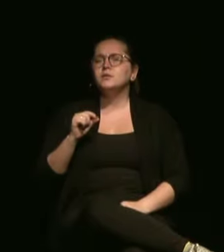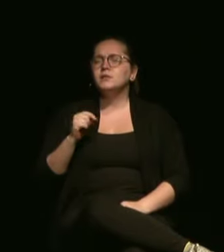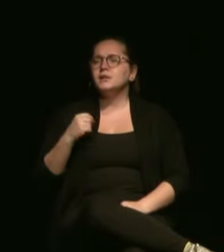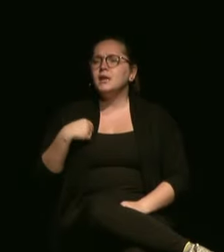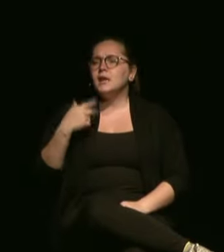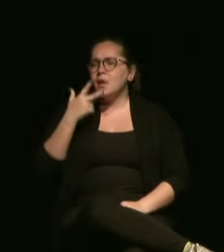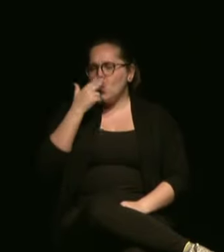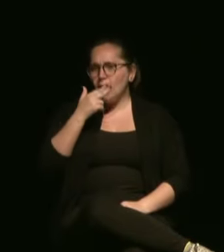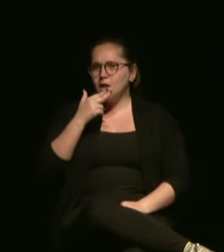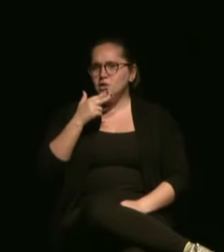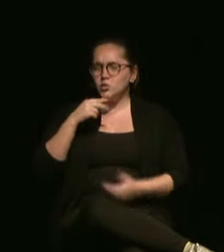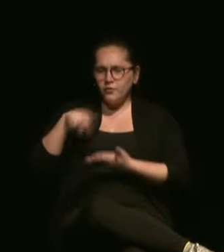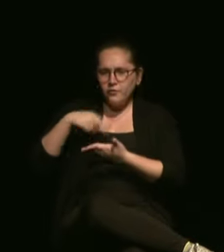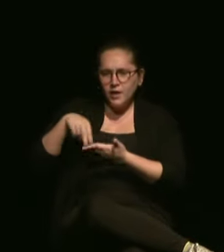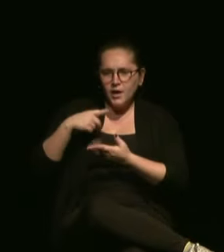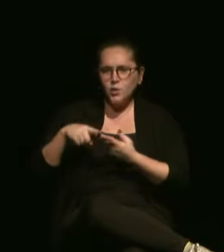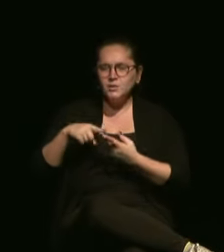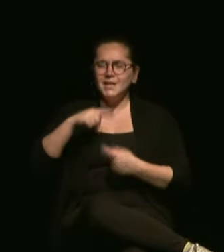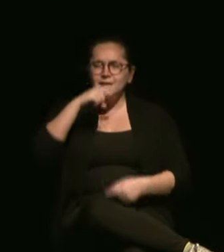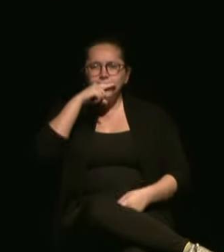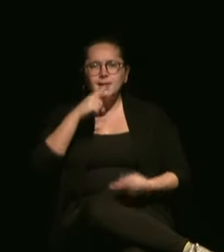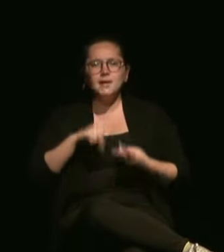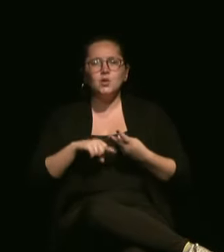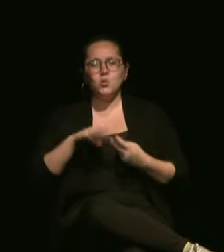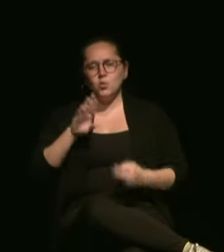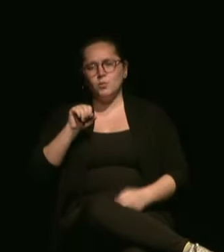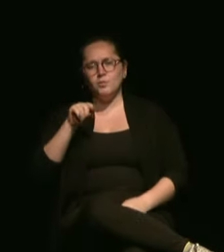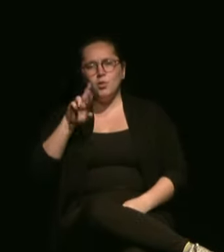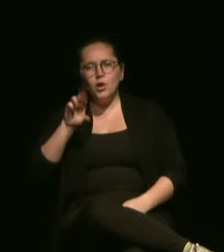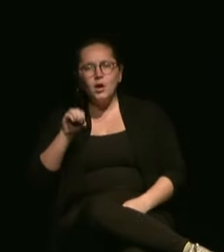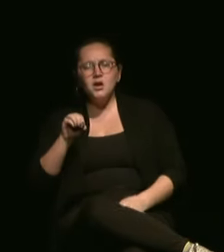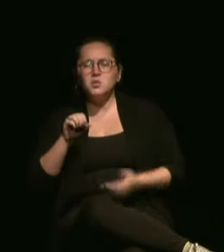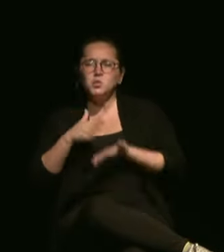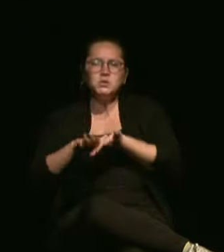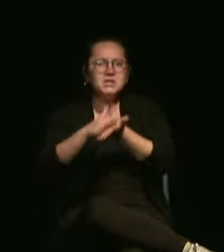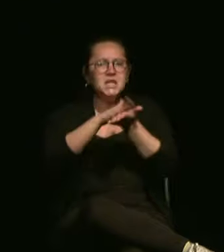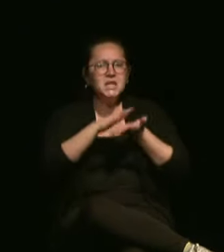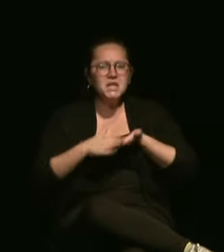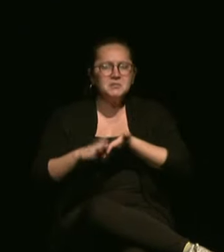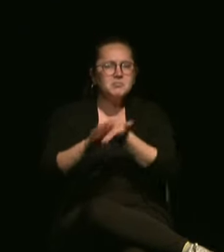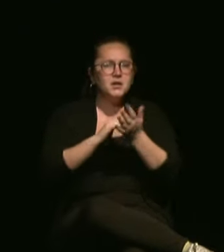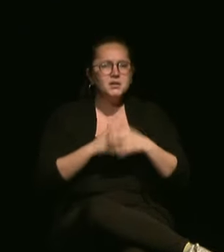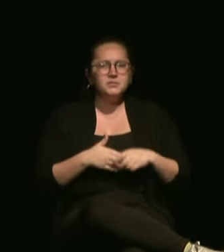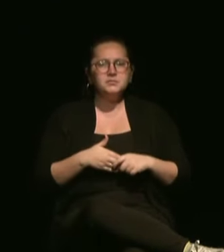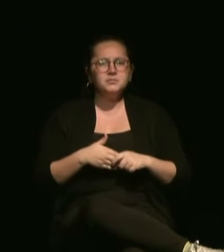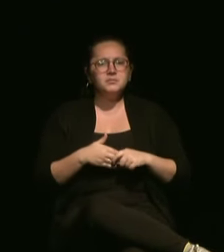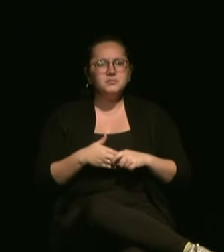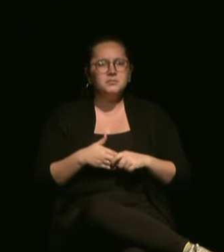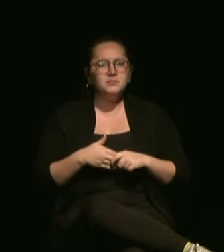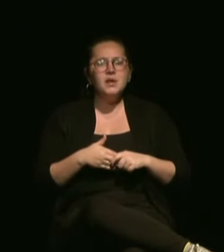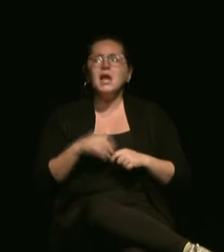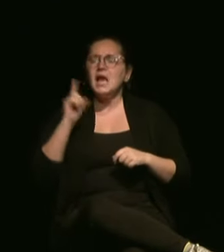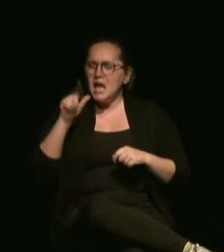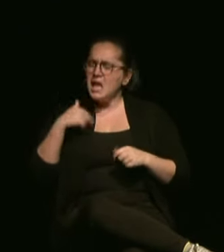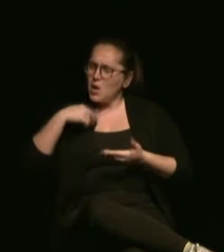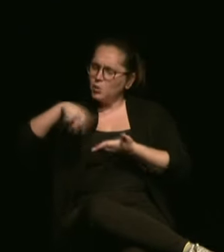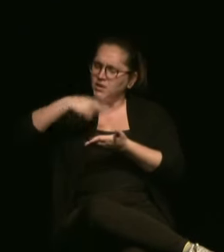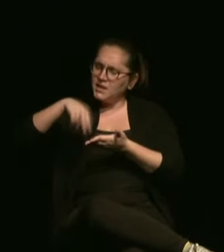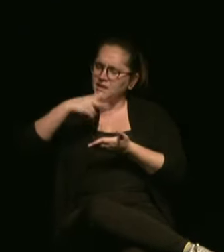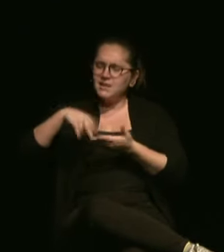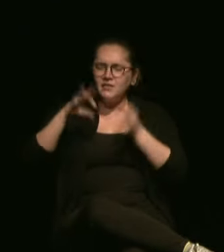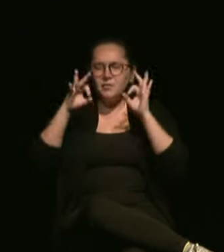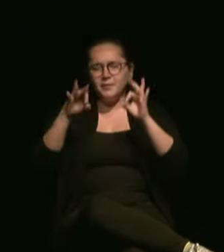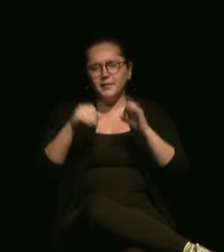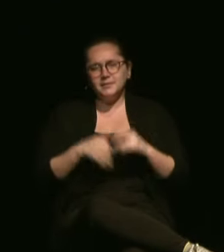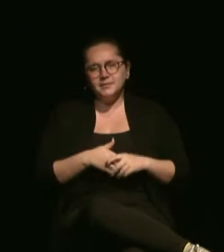Valso, tango, bolero, samba. Era uma pé de valsa mesmo.